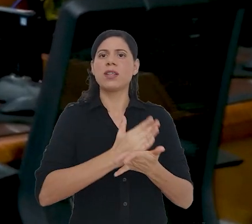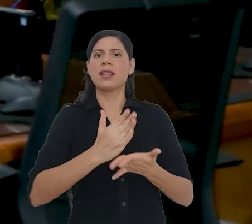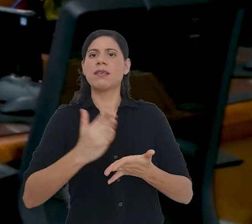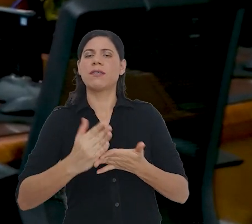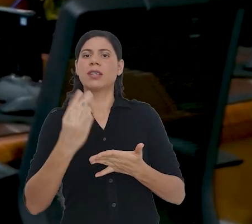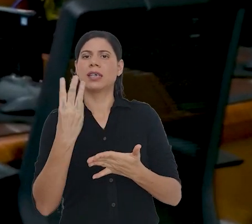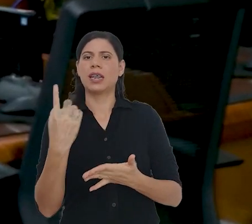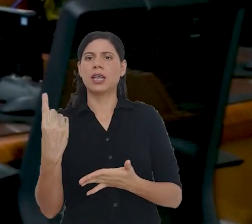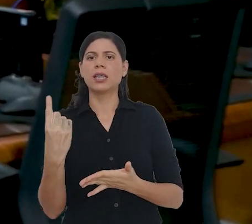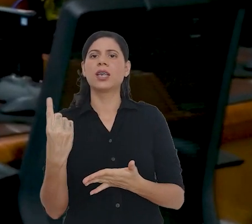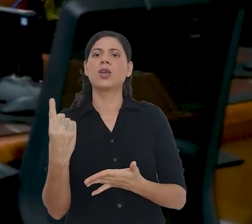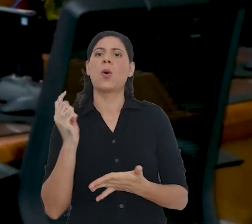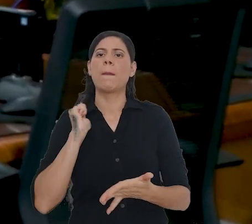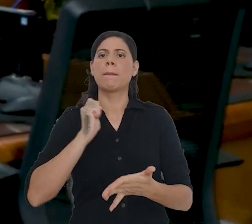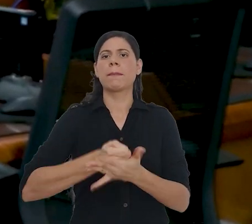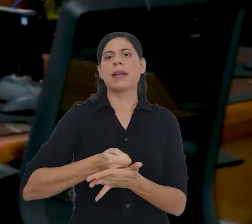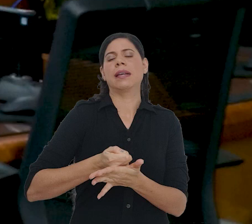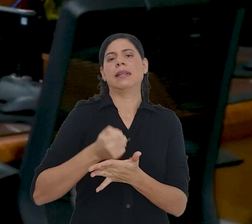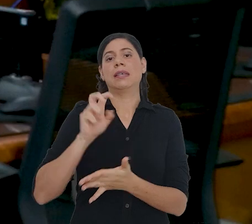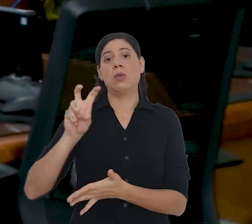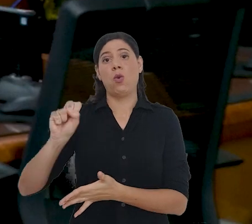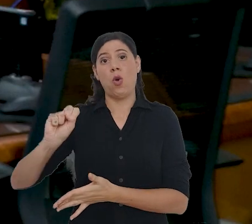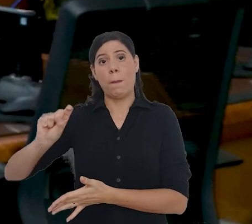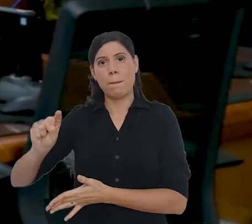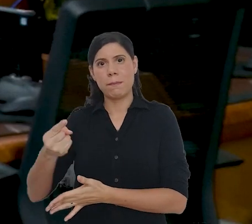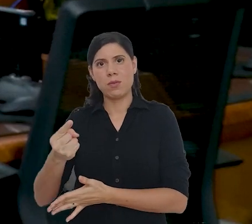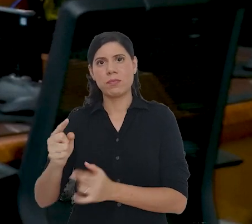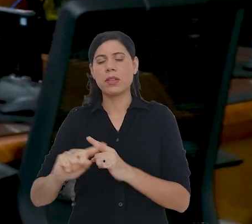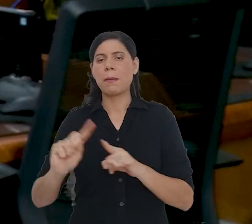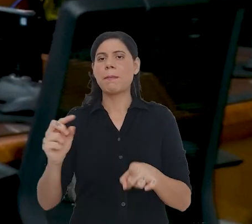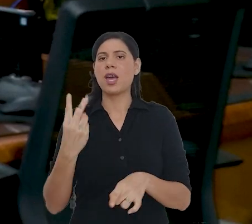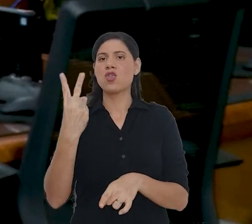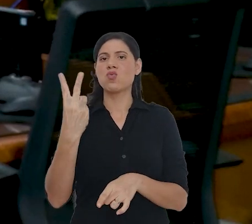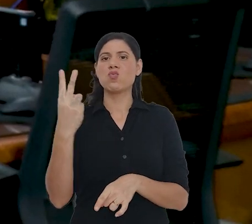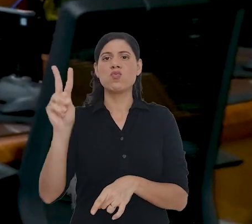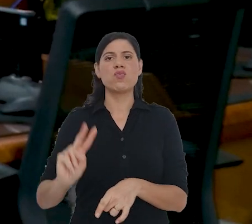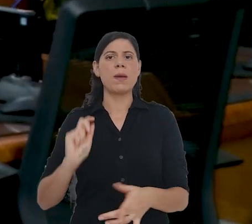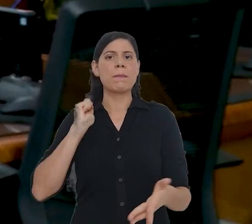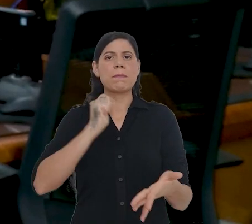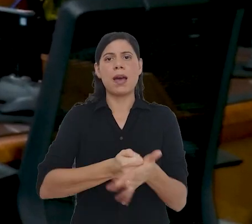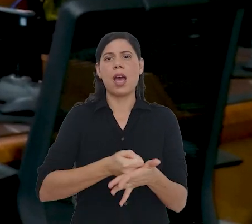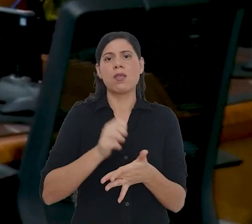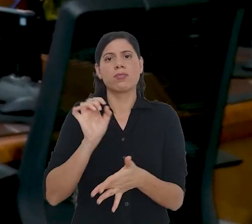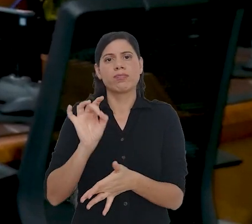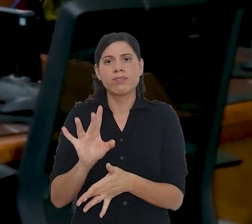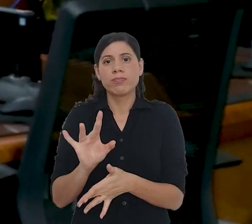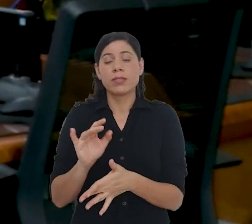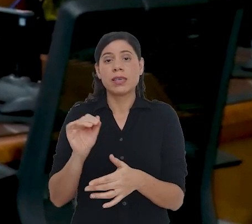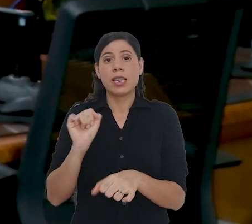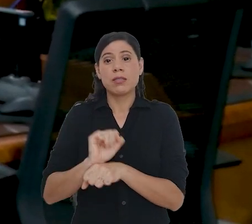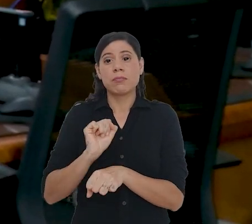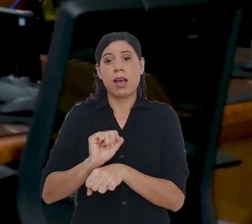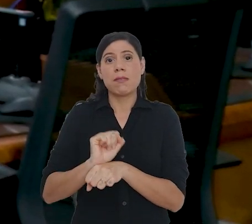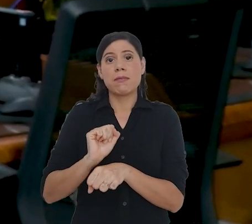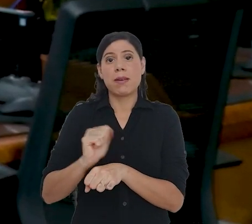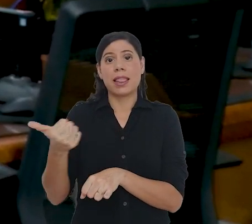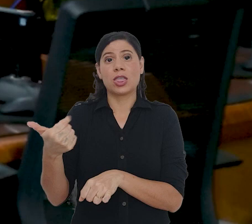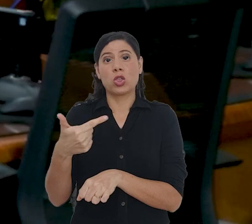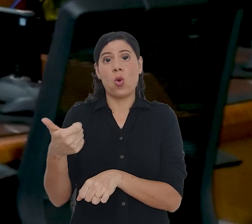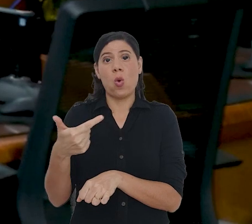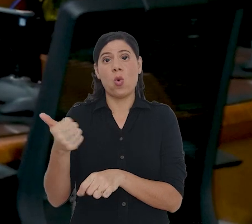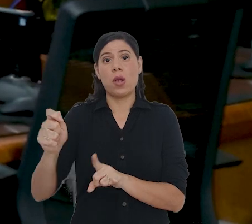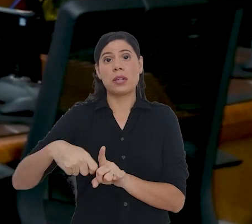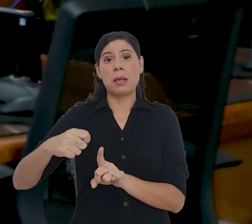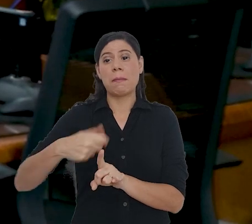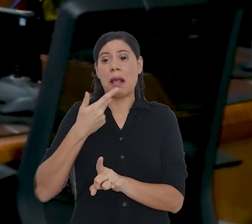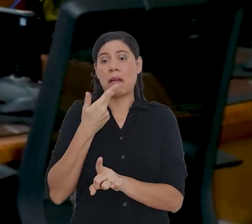parcelou o restante em 31 pagamentos de R$58 mil, mas só pagou 2 prestações e ficou 12 meses